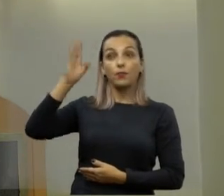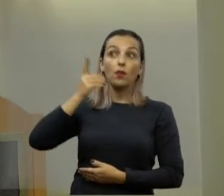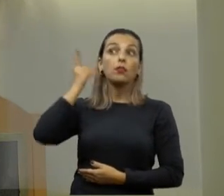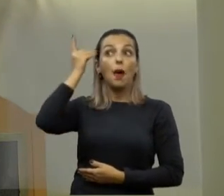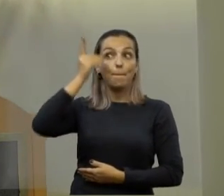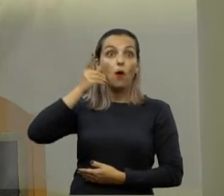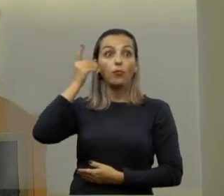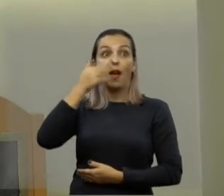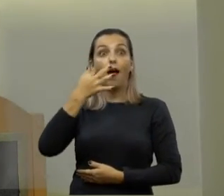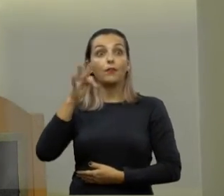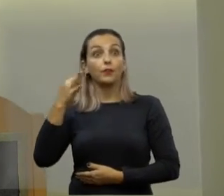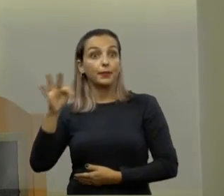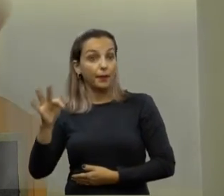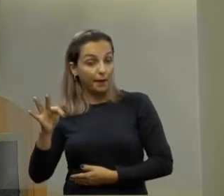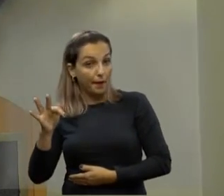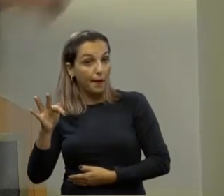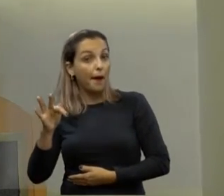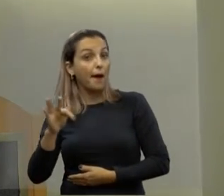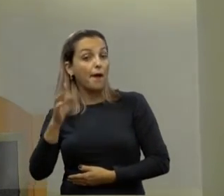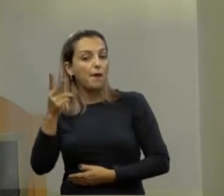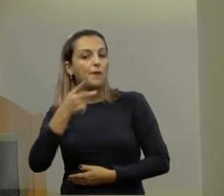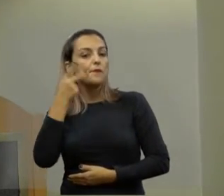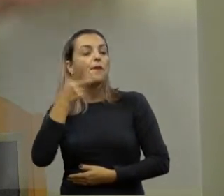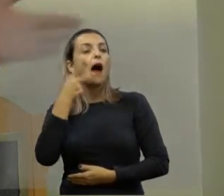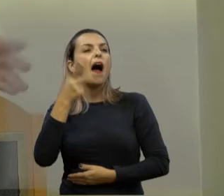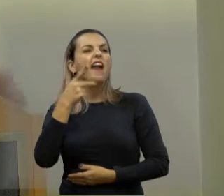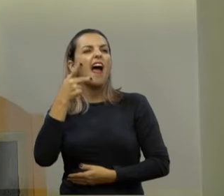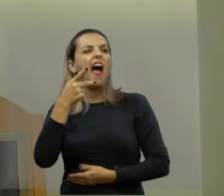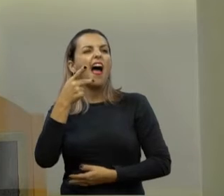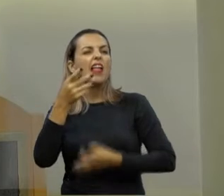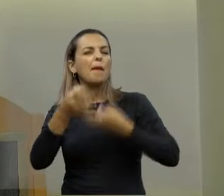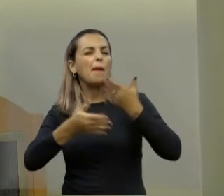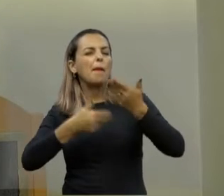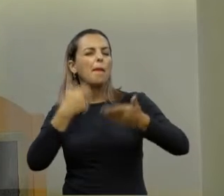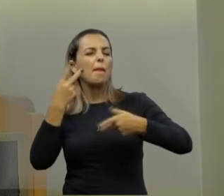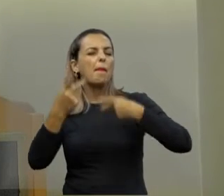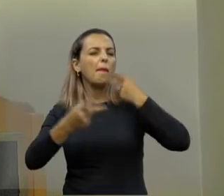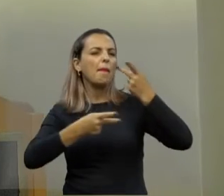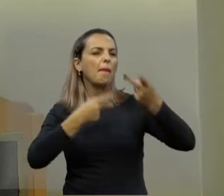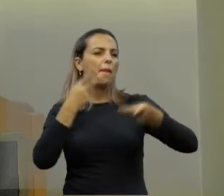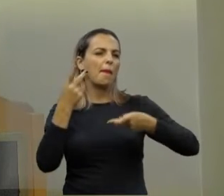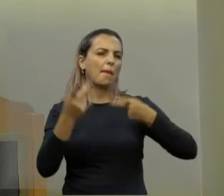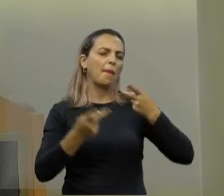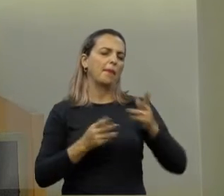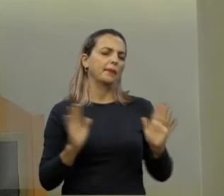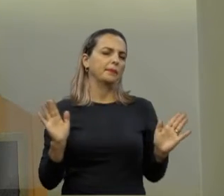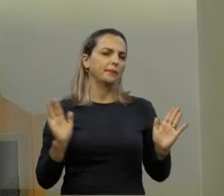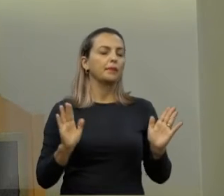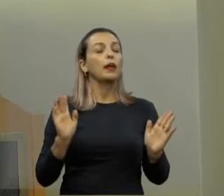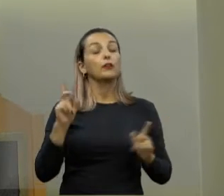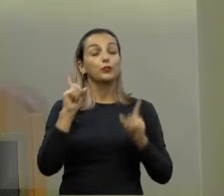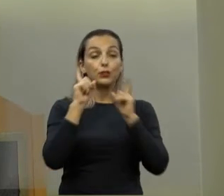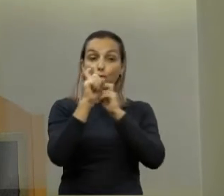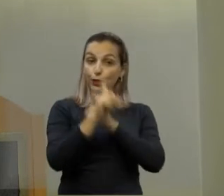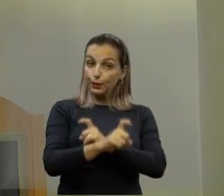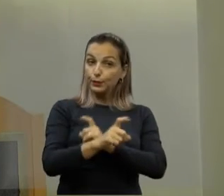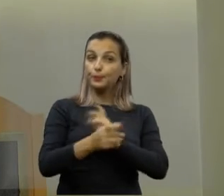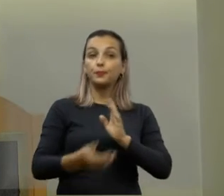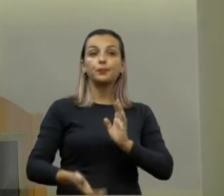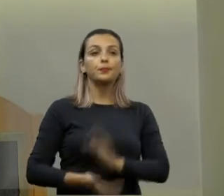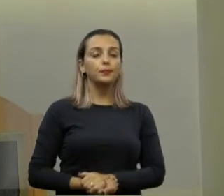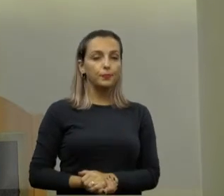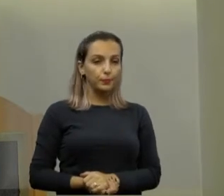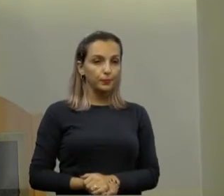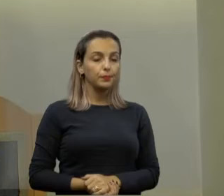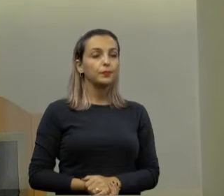a deputado federal fica falando aí um monte de coisa que trabalha é duro é duro tô só